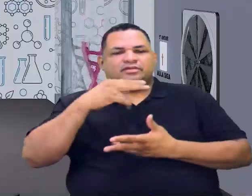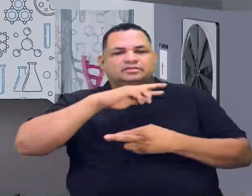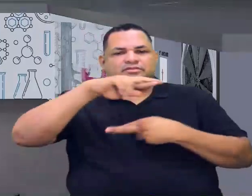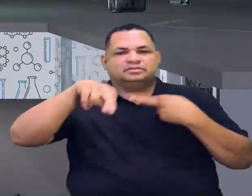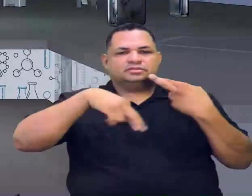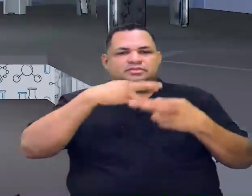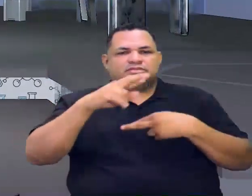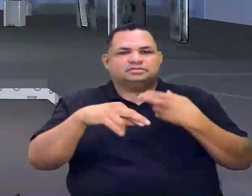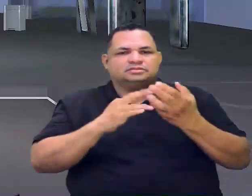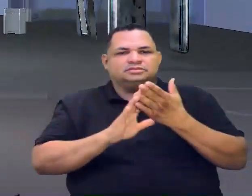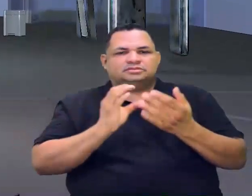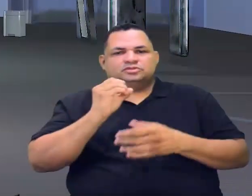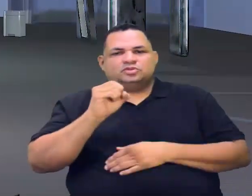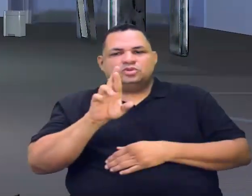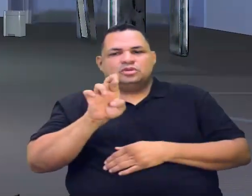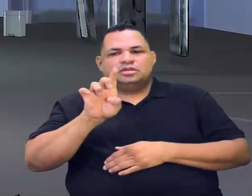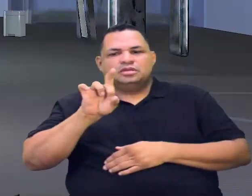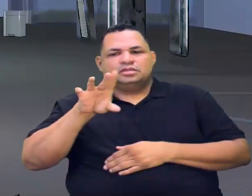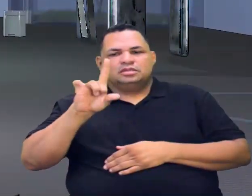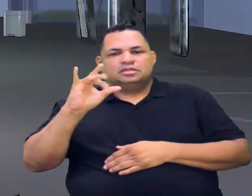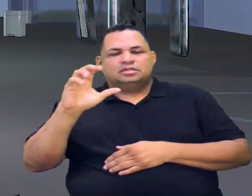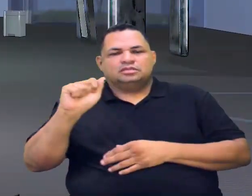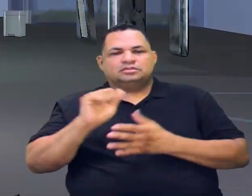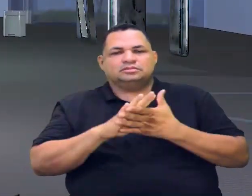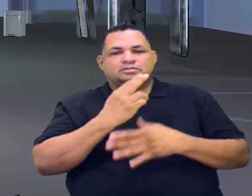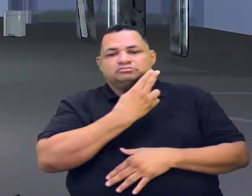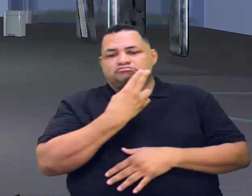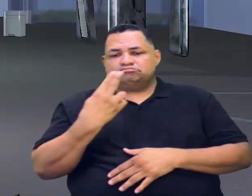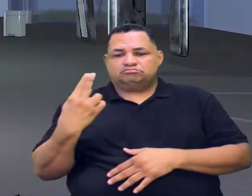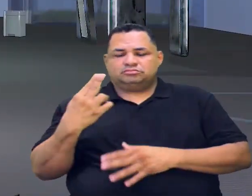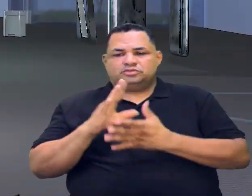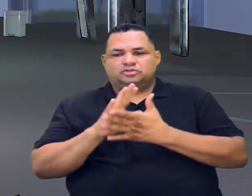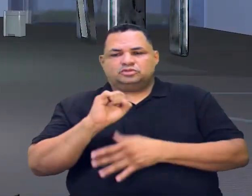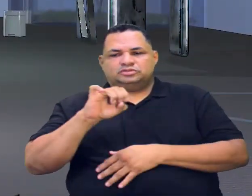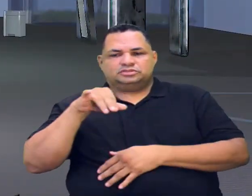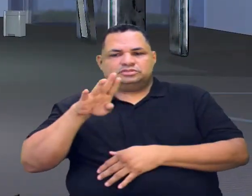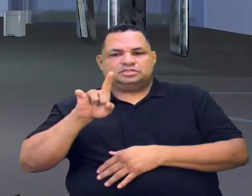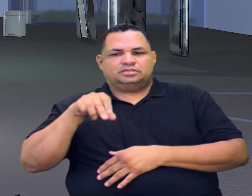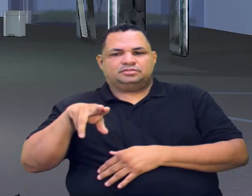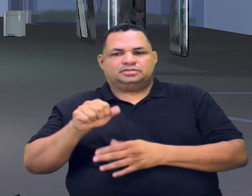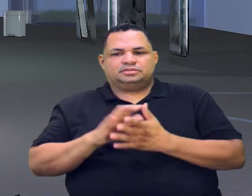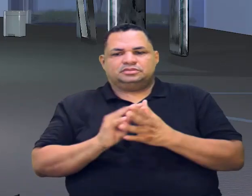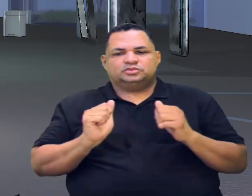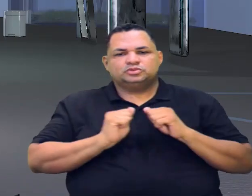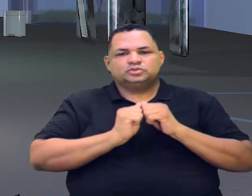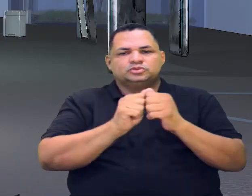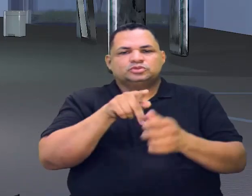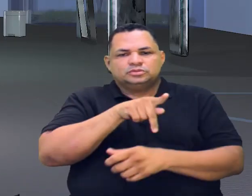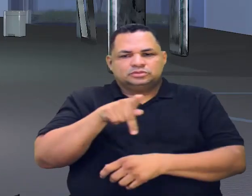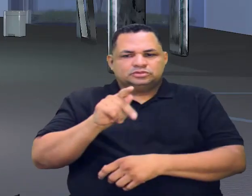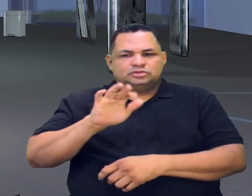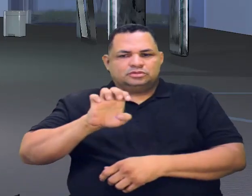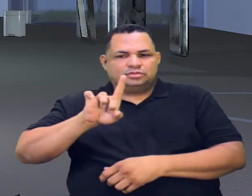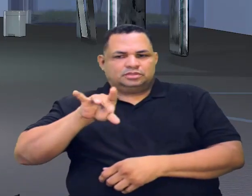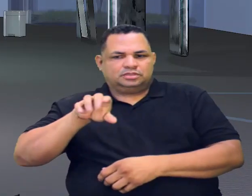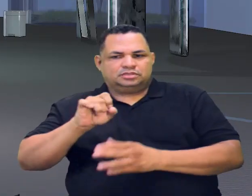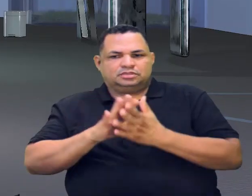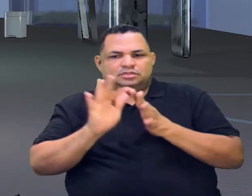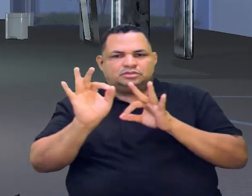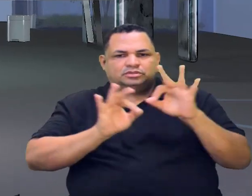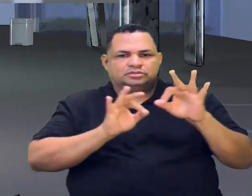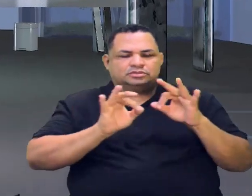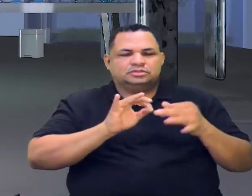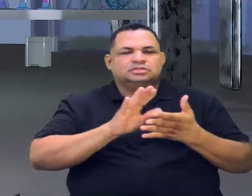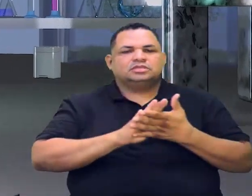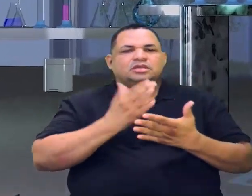reações orgânicas. É, galerinha, eu sou a professora Sabrina e junto com o professor Almeida, nós elaboramos as aulas